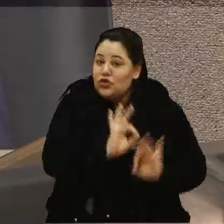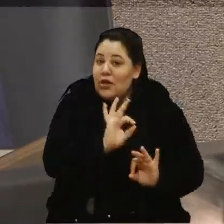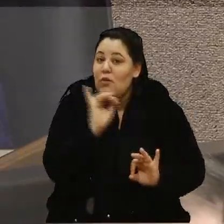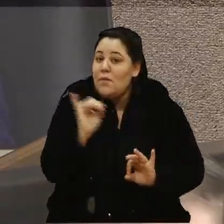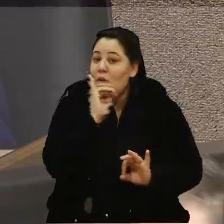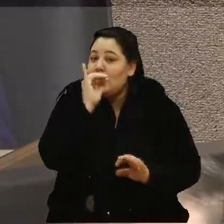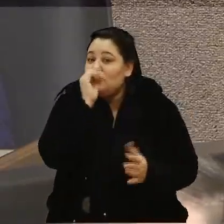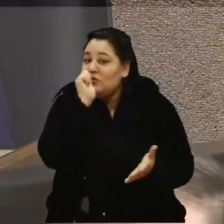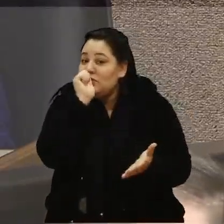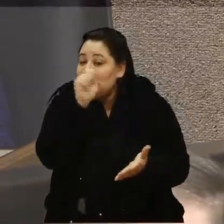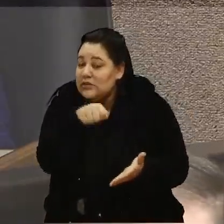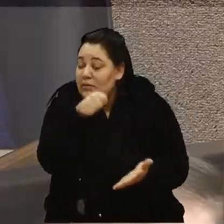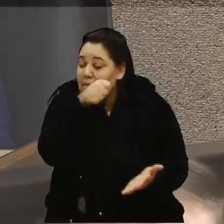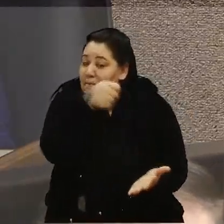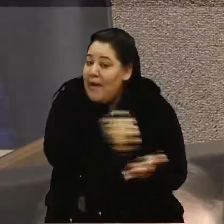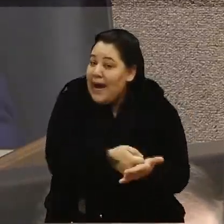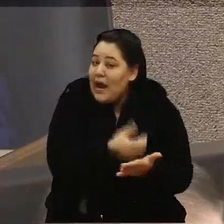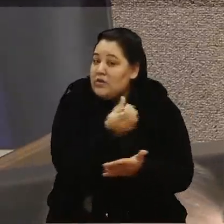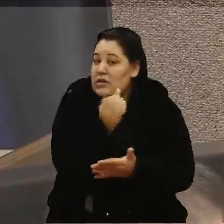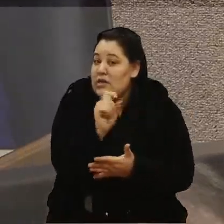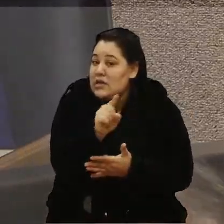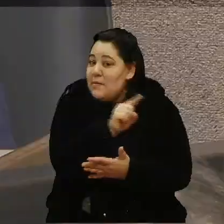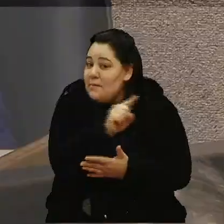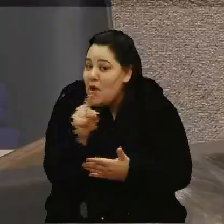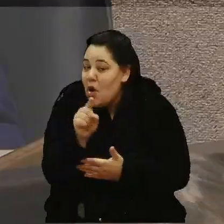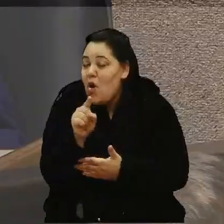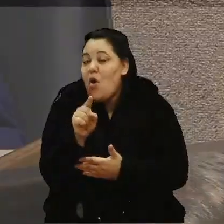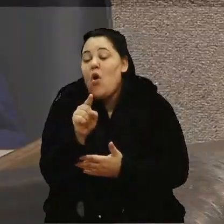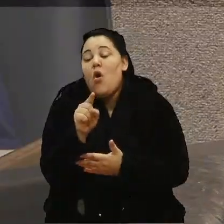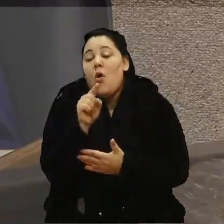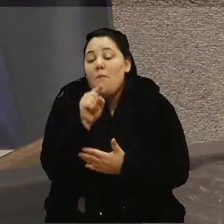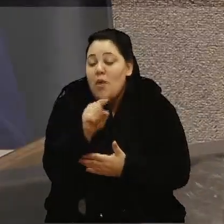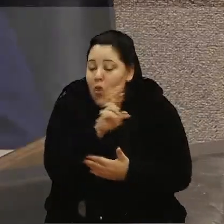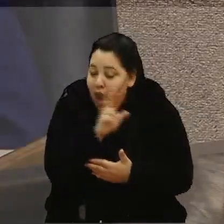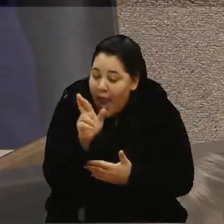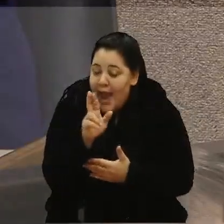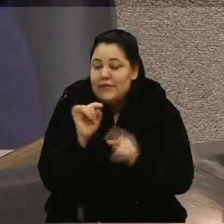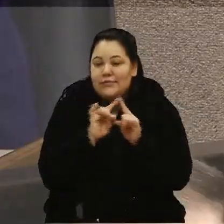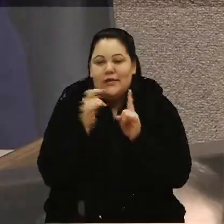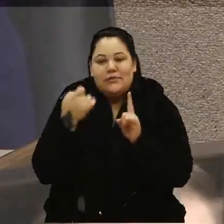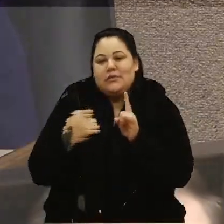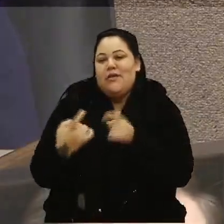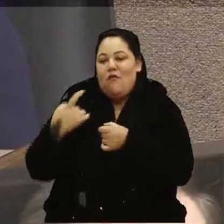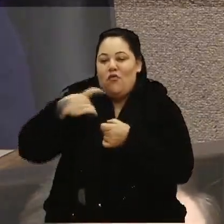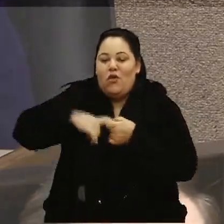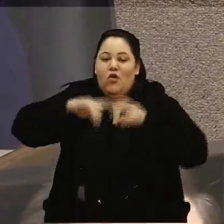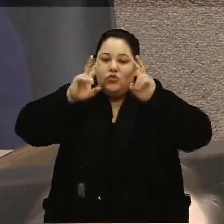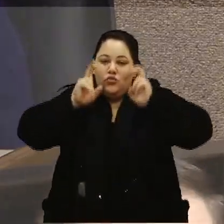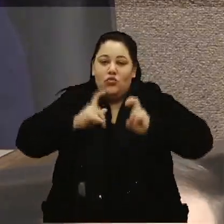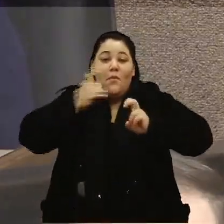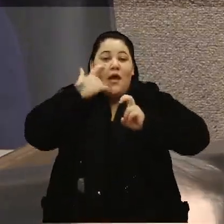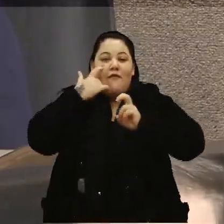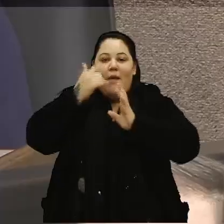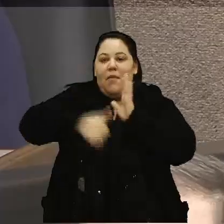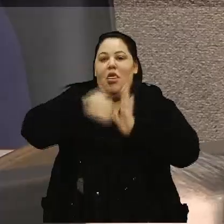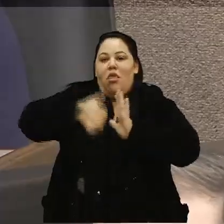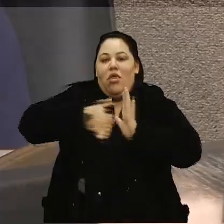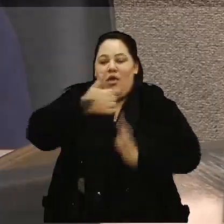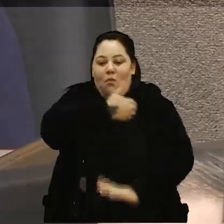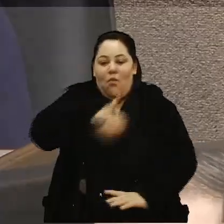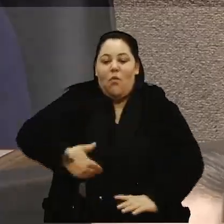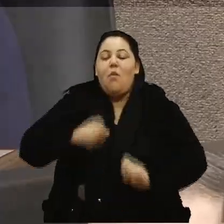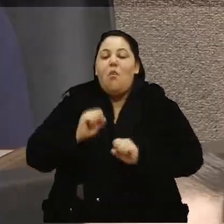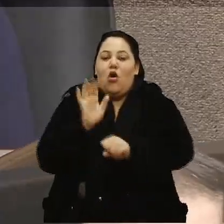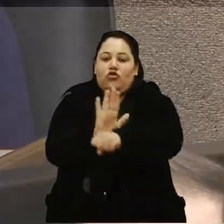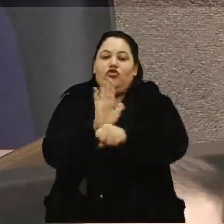pagamento, porém, a gente vai ter que voltar nesse assunto para verificar as melhorias que o poder público pode auxiliar